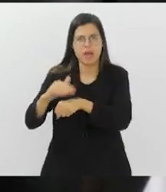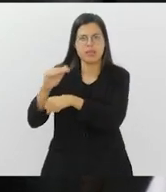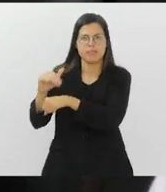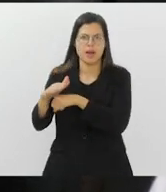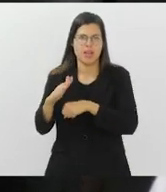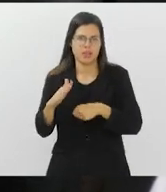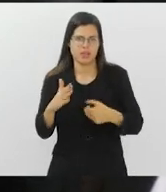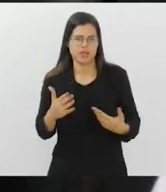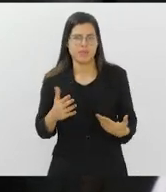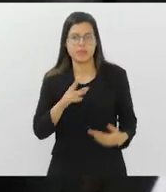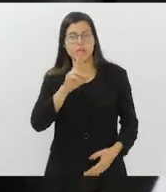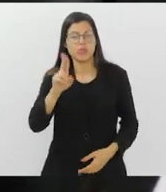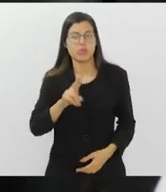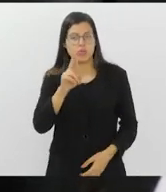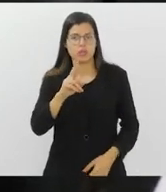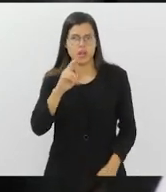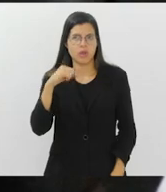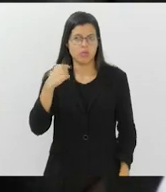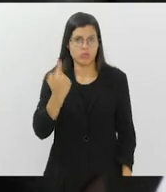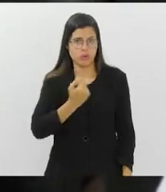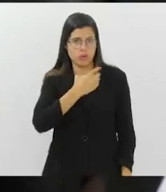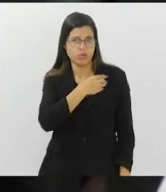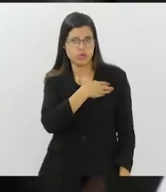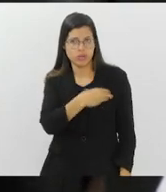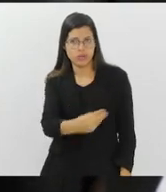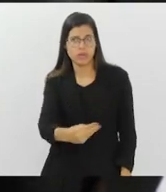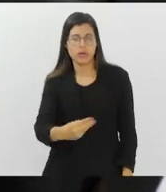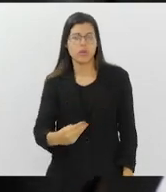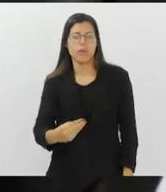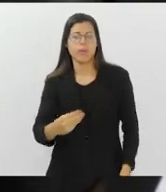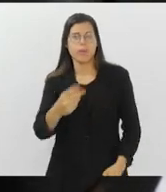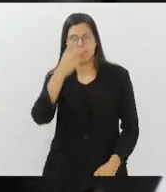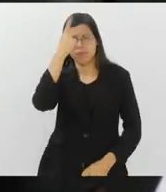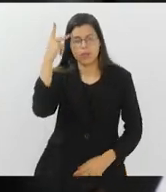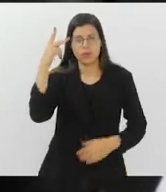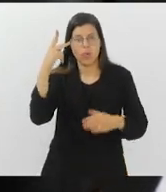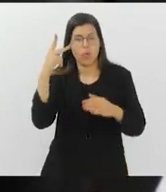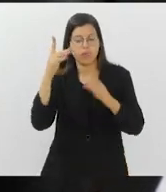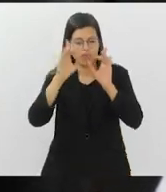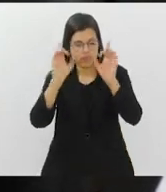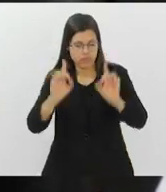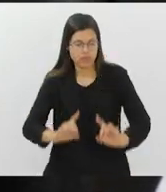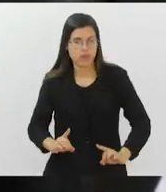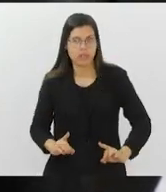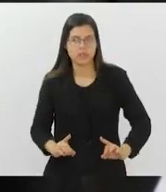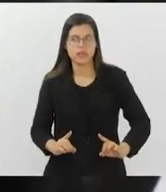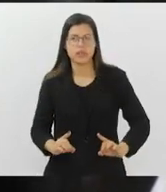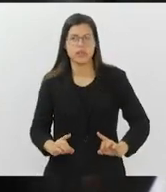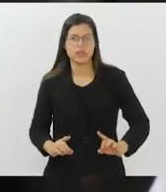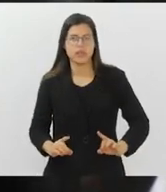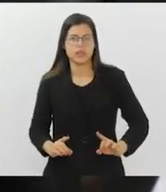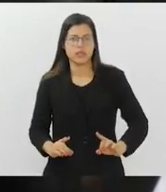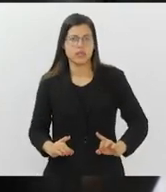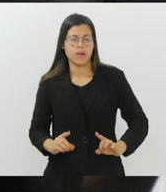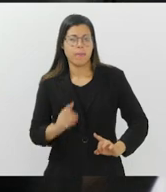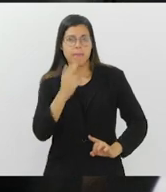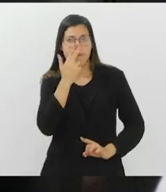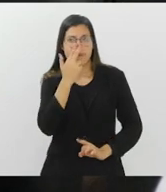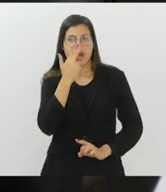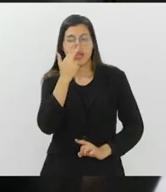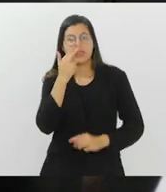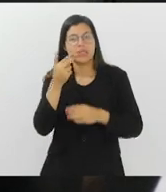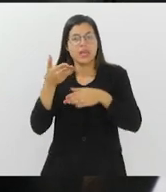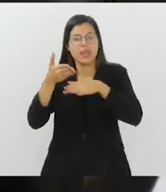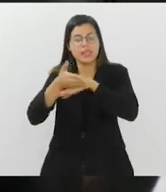eles fazem? Eles usaram os nossos filhos, usaram as pessoas com deficiência como uma ponta de entrada